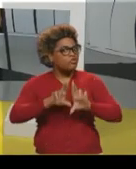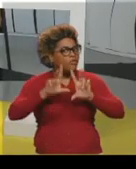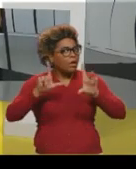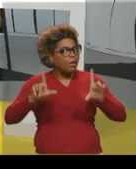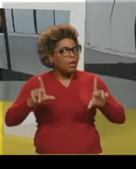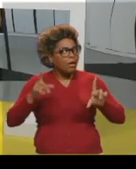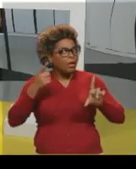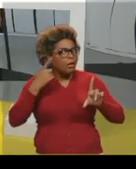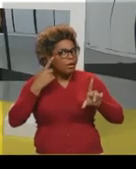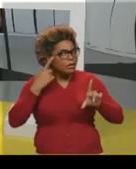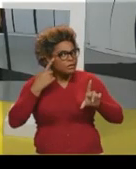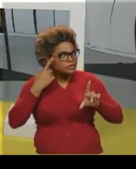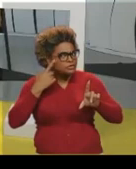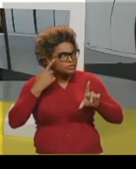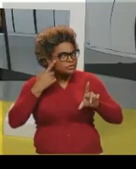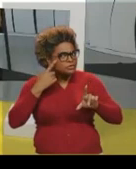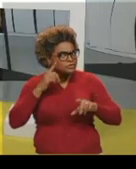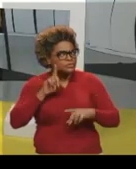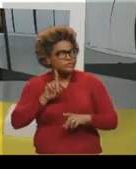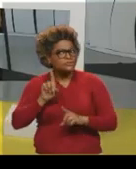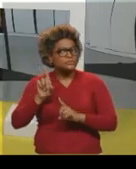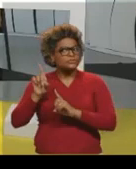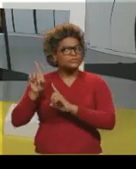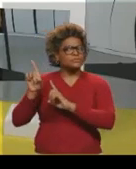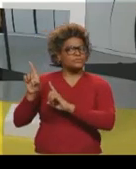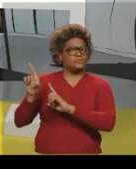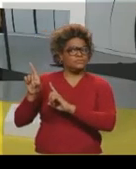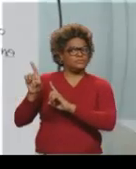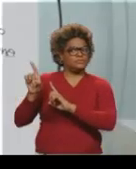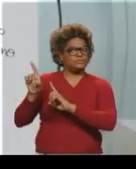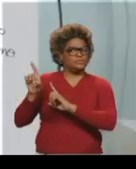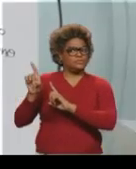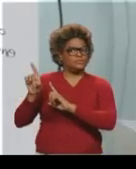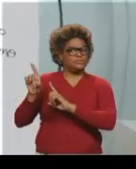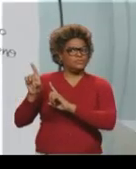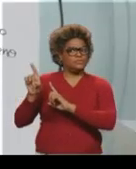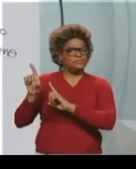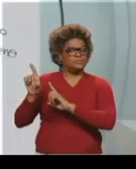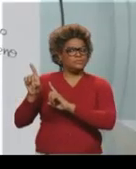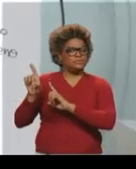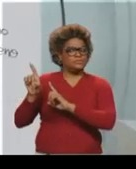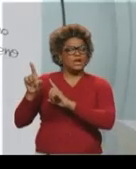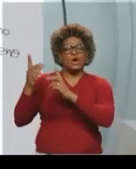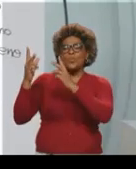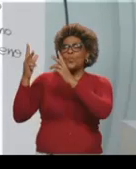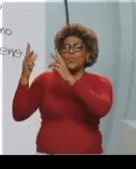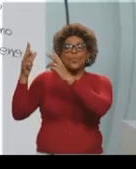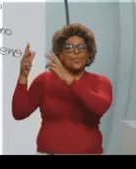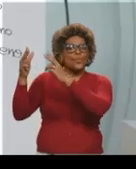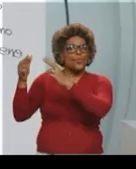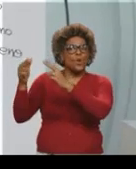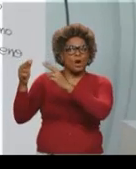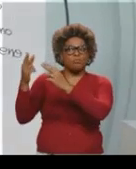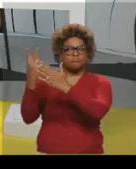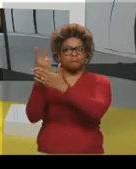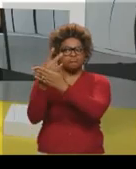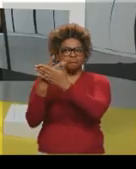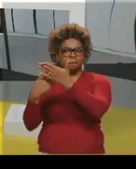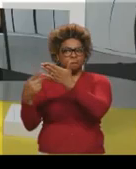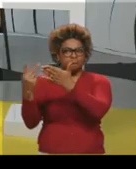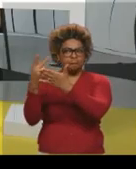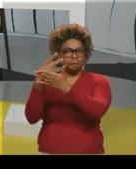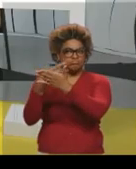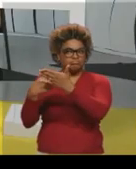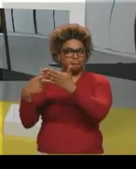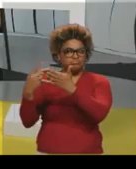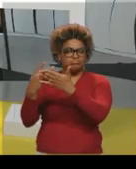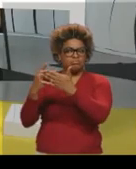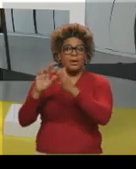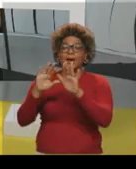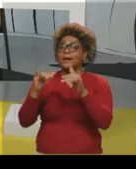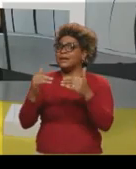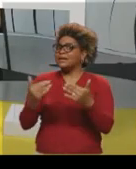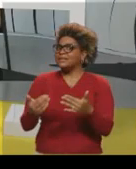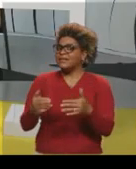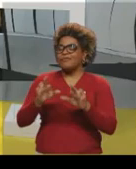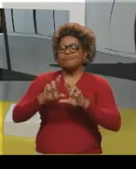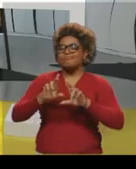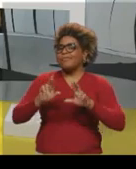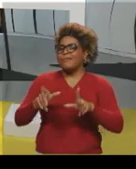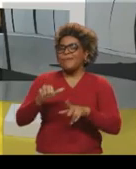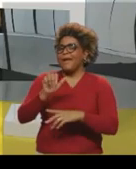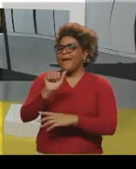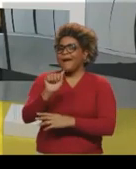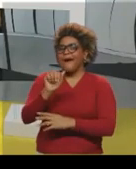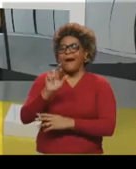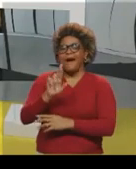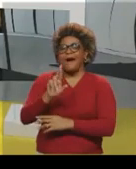É um hexágono com dupla e simples ligação interligados, ok? Então, ele não é aromático.